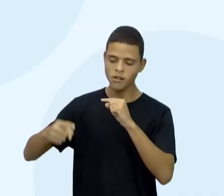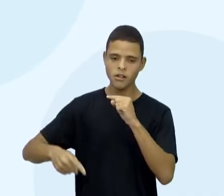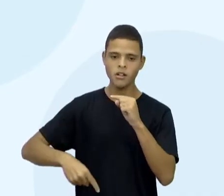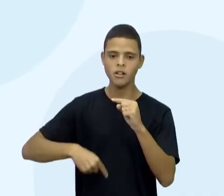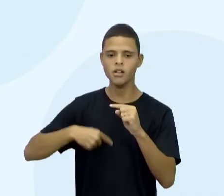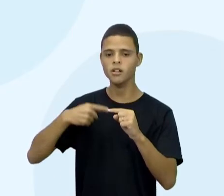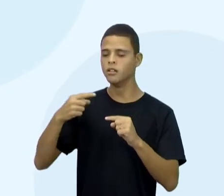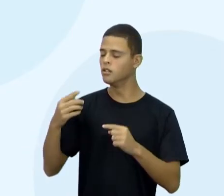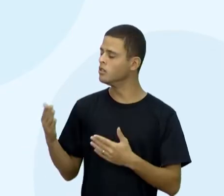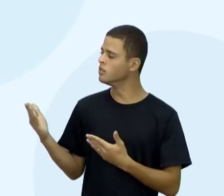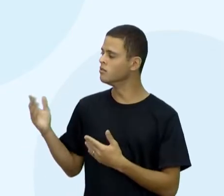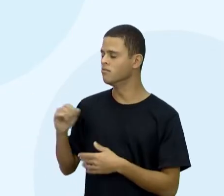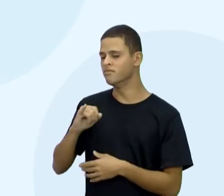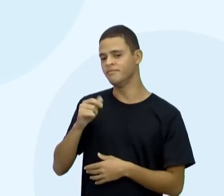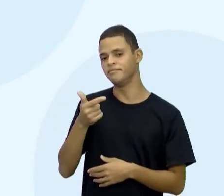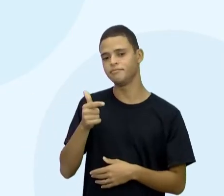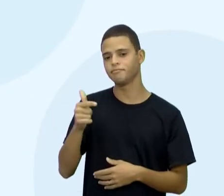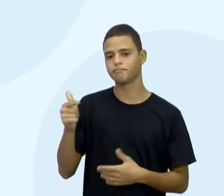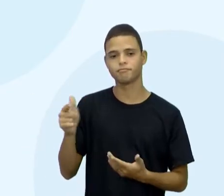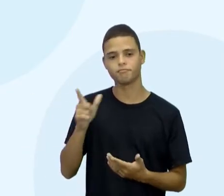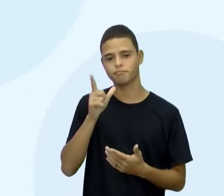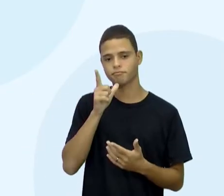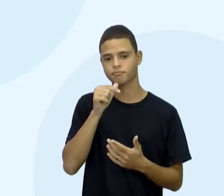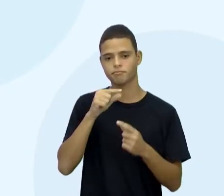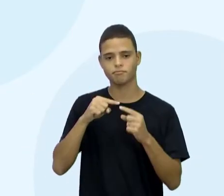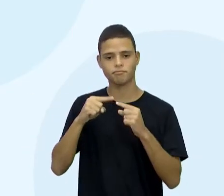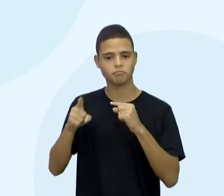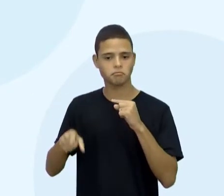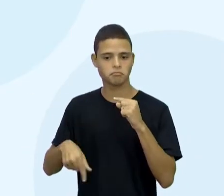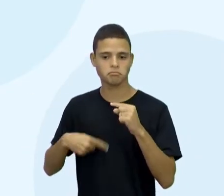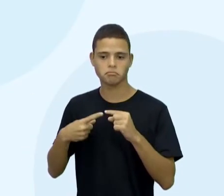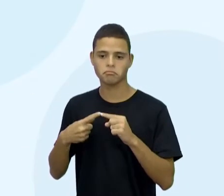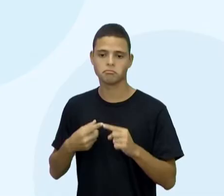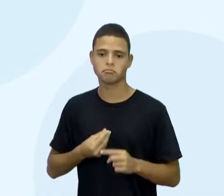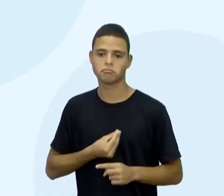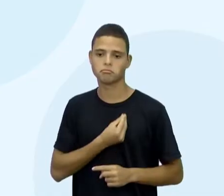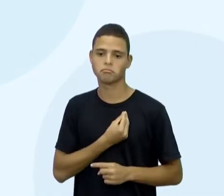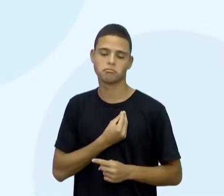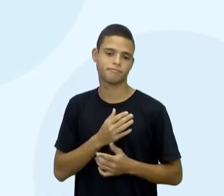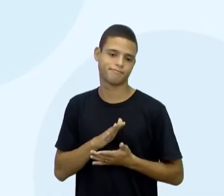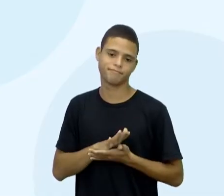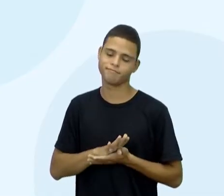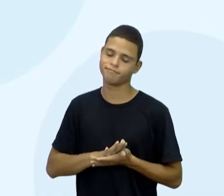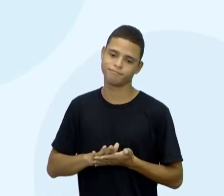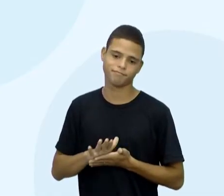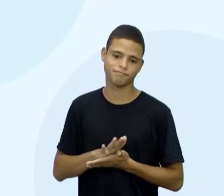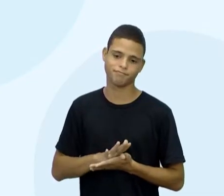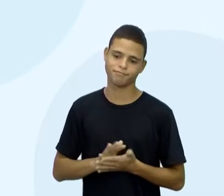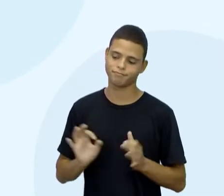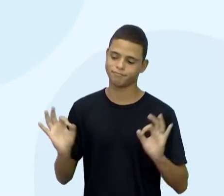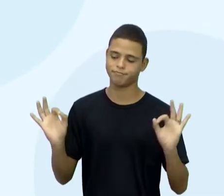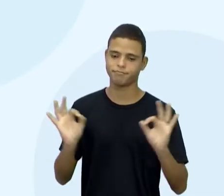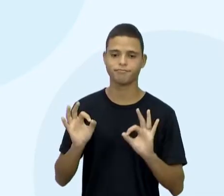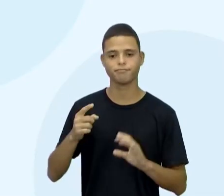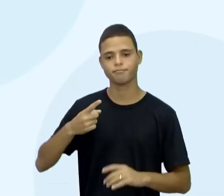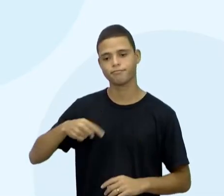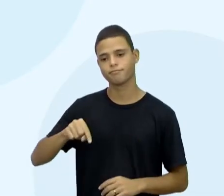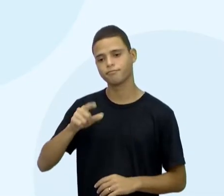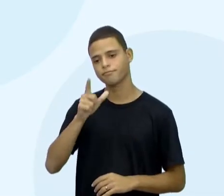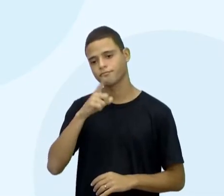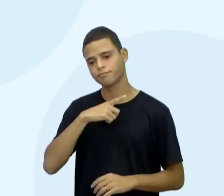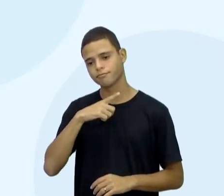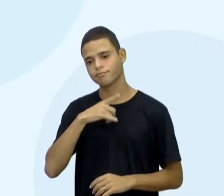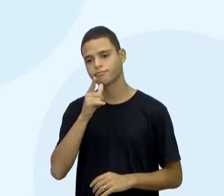água, né? Se não fosse aí o ciclo da água, provavelmente não teríamos vida no nosso planeta aí, ó. Nós temos armazenamento de água